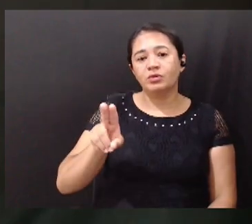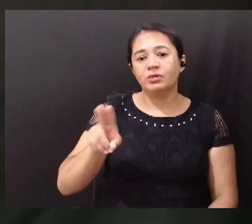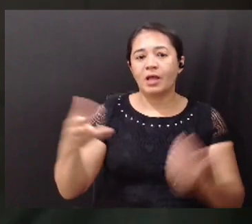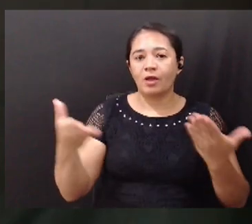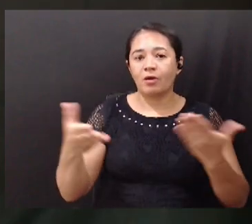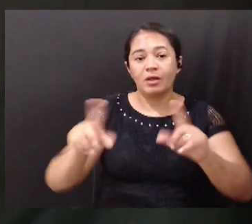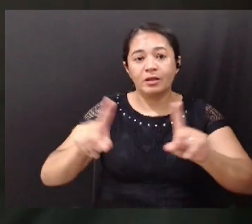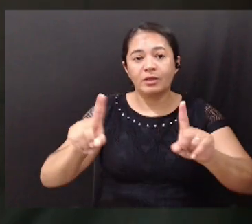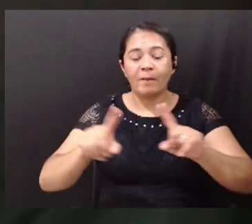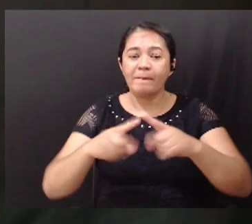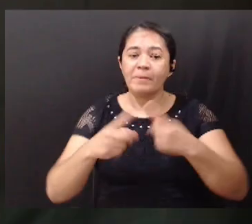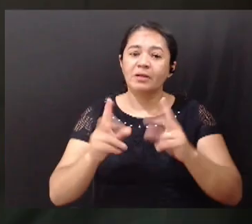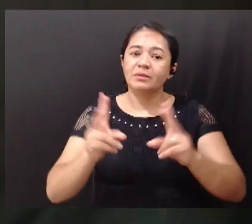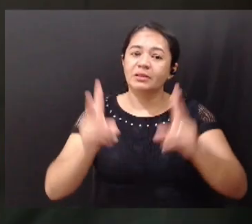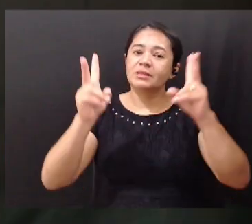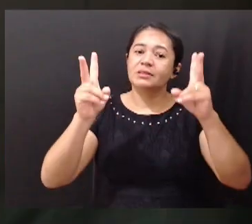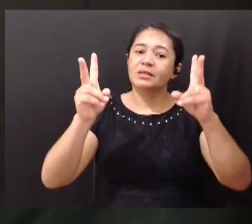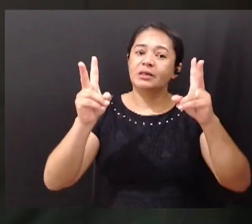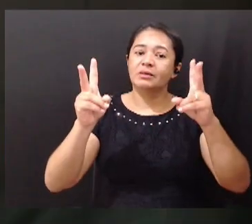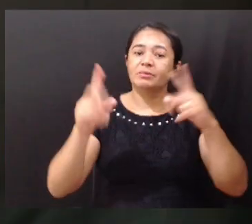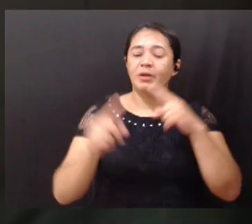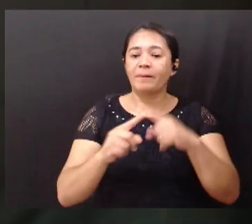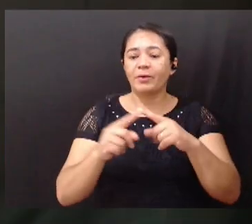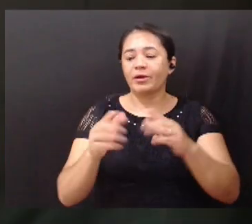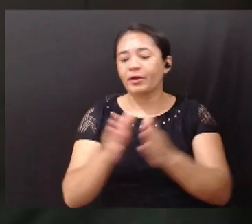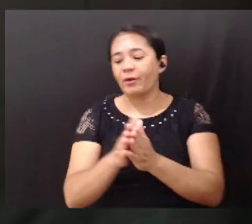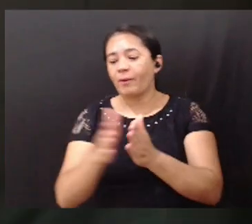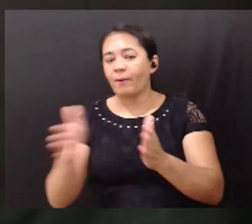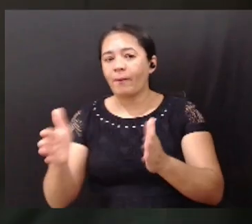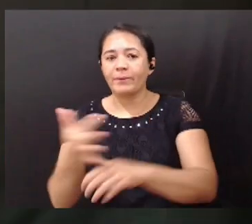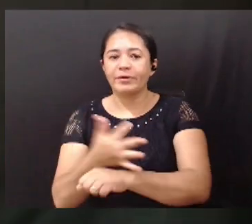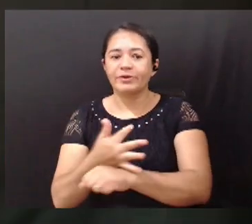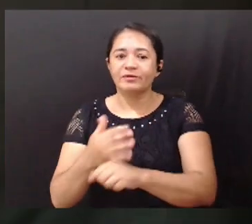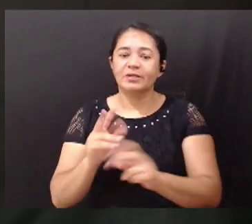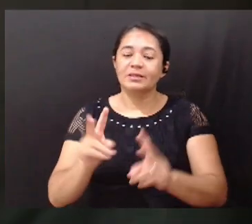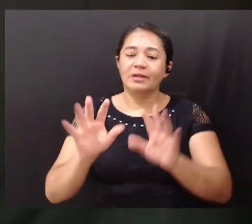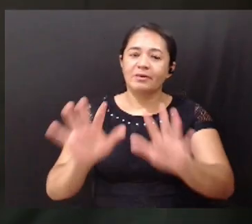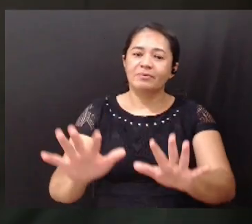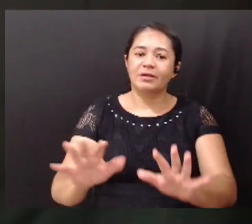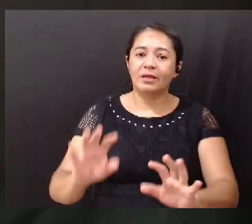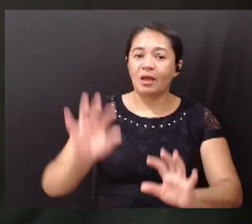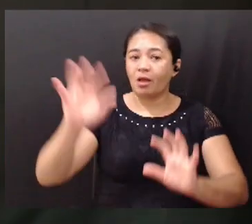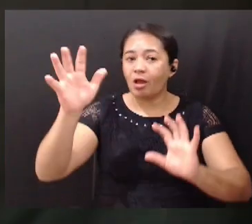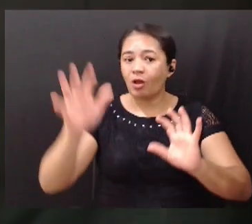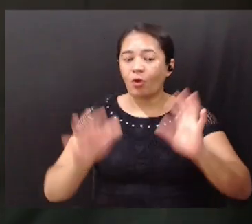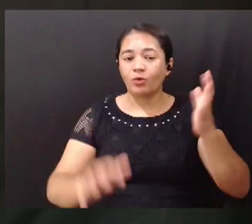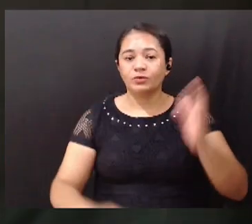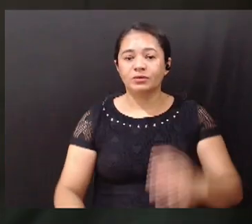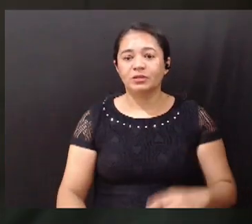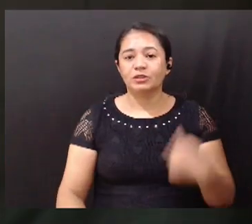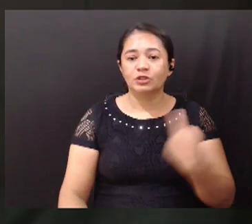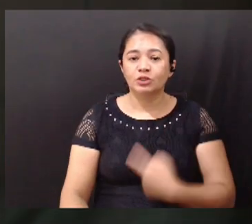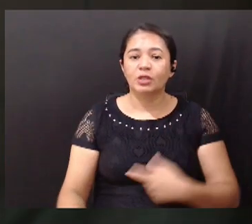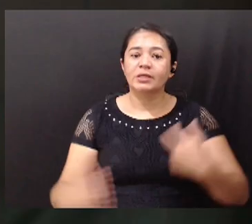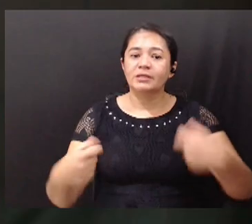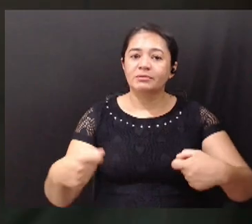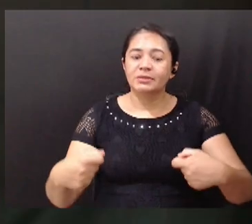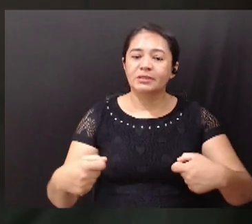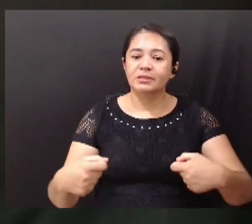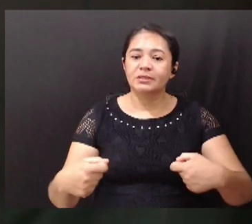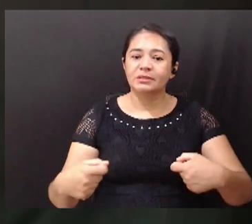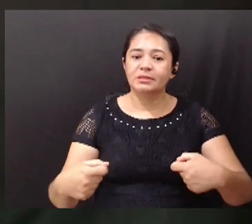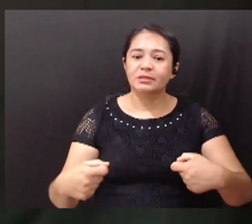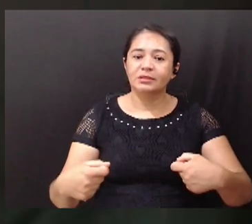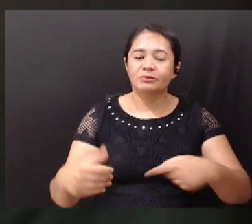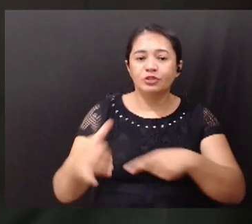vida, porque as férias estão sempre aí, né, elas acontecem e a gente precisa de mecanismos, de